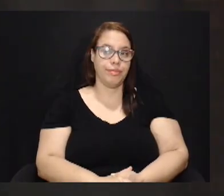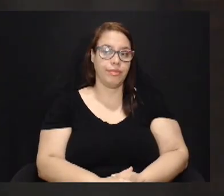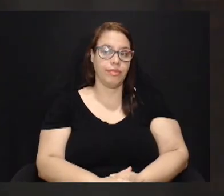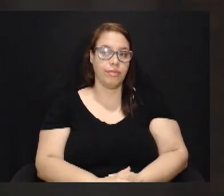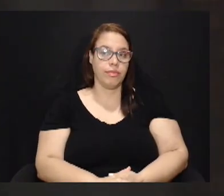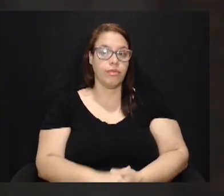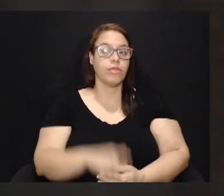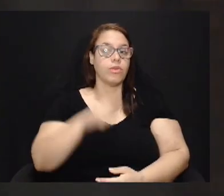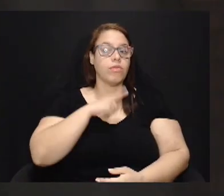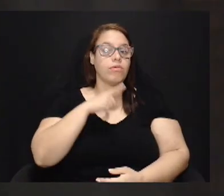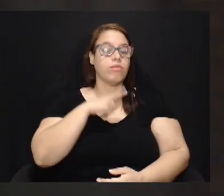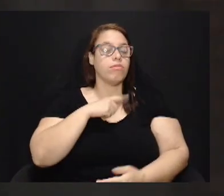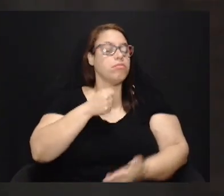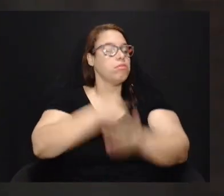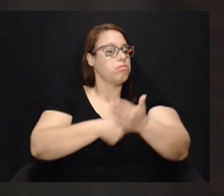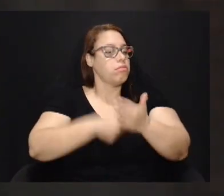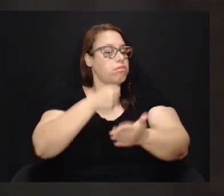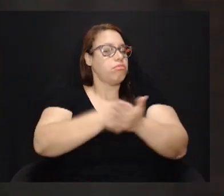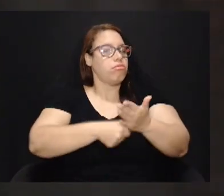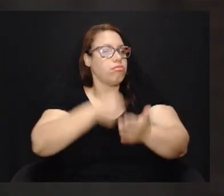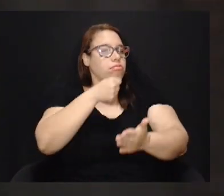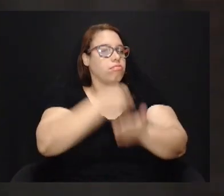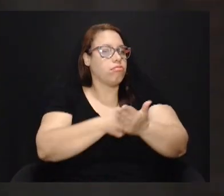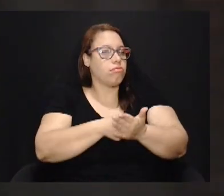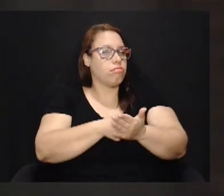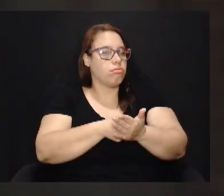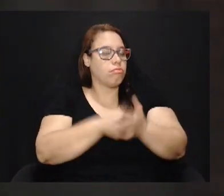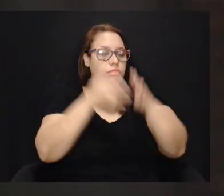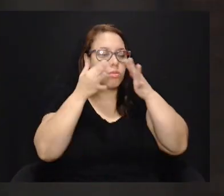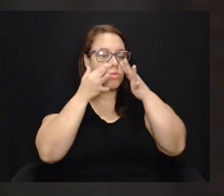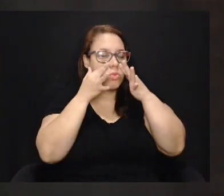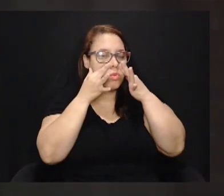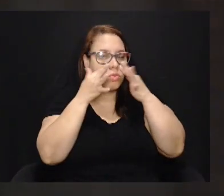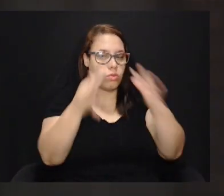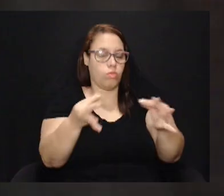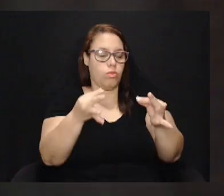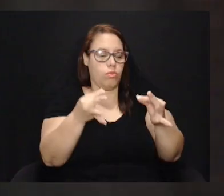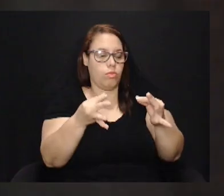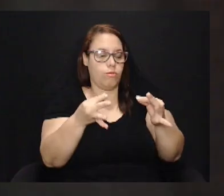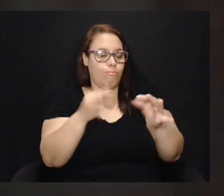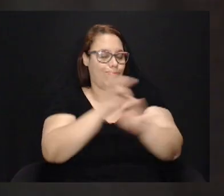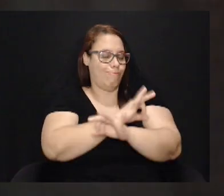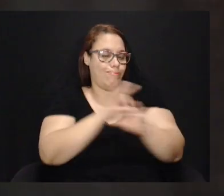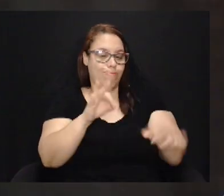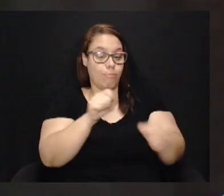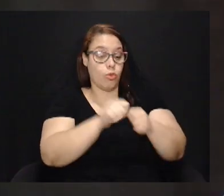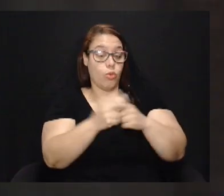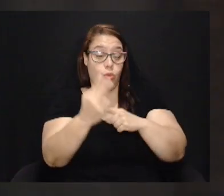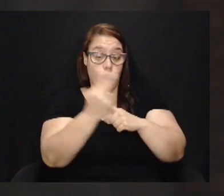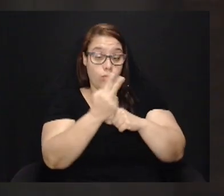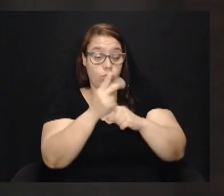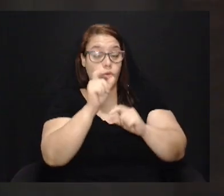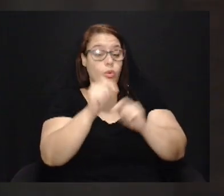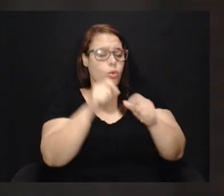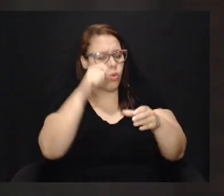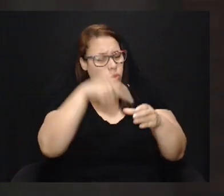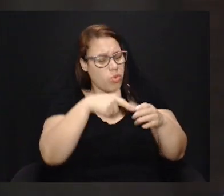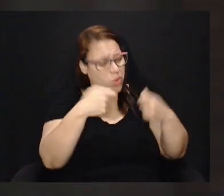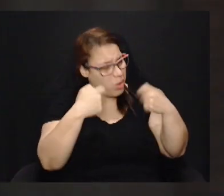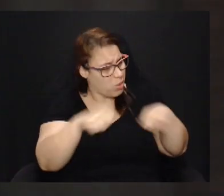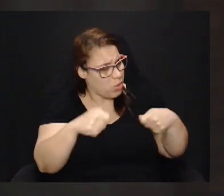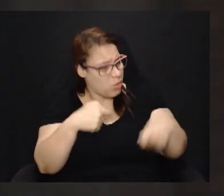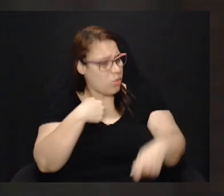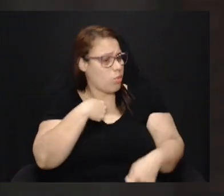se dedique uma atenção plena naquilo que você está fazendo também, né? O cuidado, o que essa planta precisa, o que eu preciso colocar